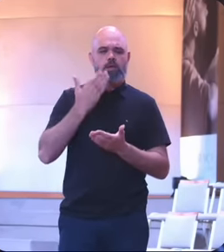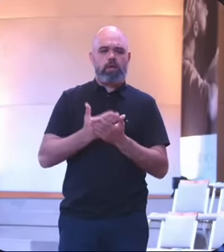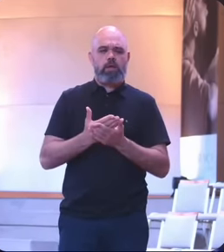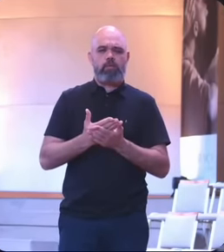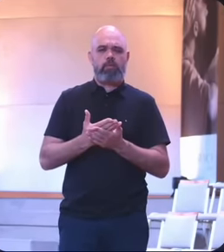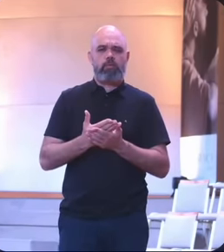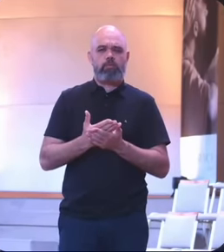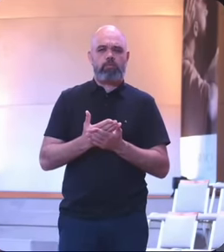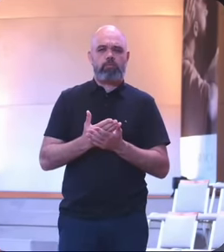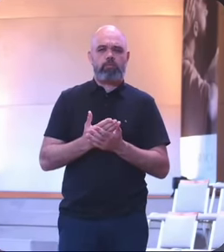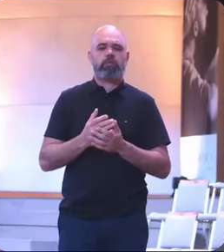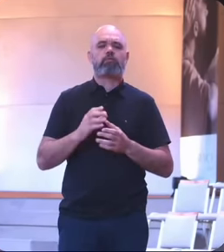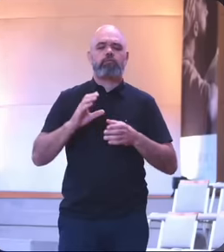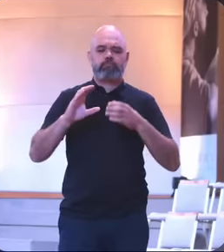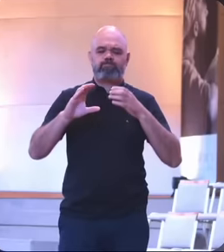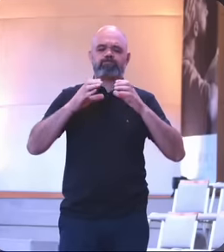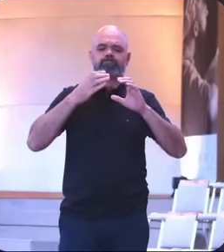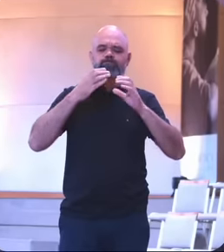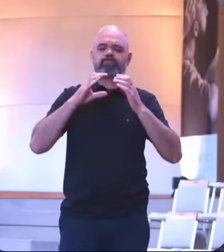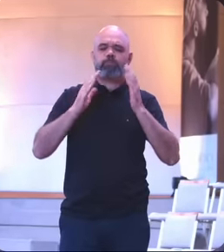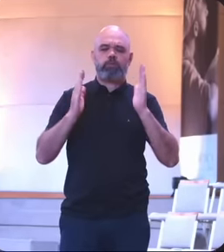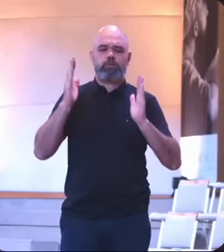até hoje, elas estavam cantando no coro.